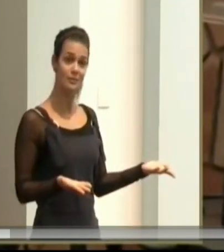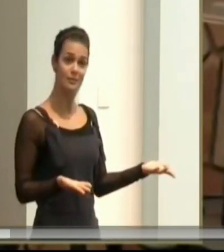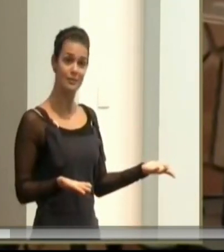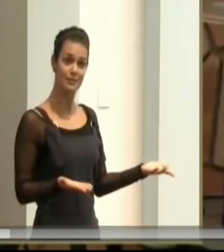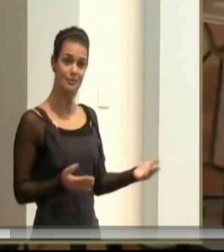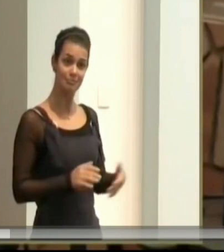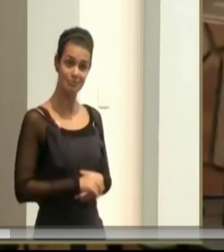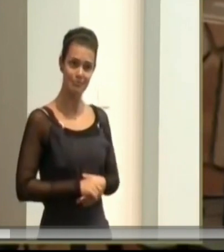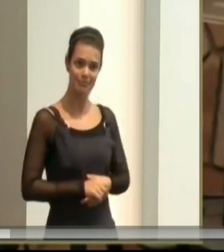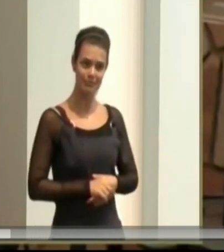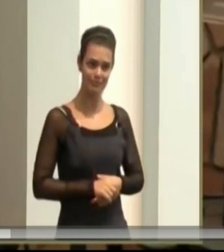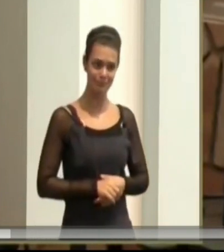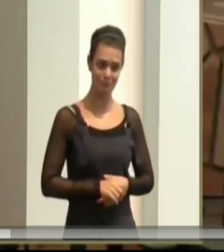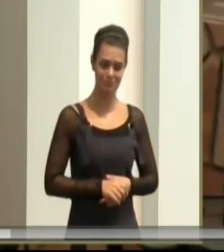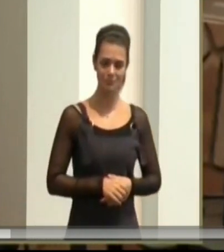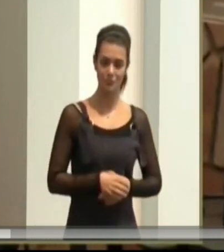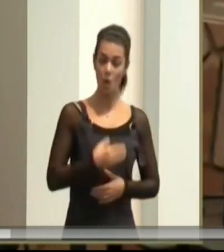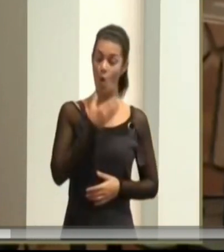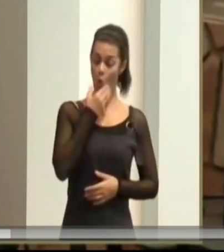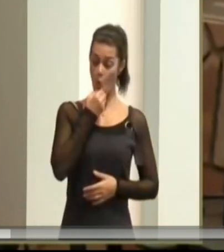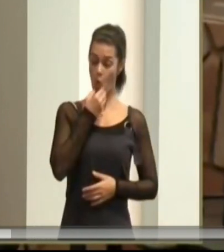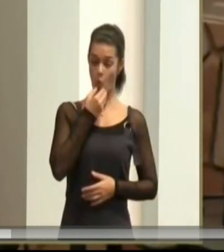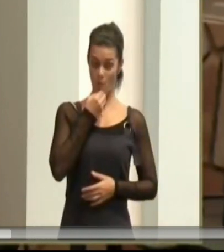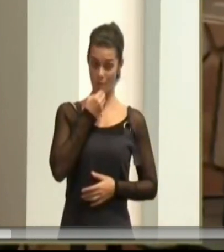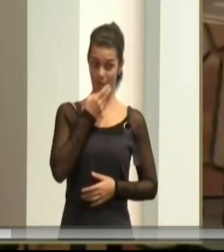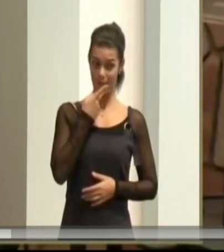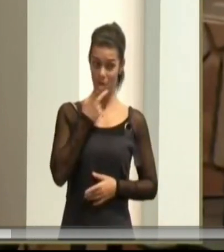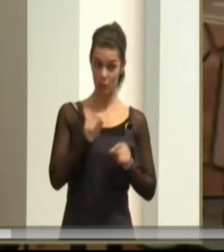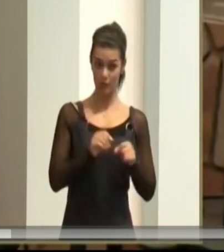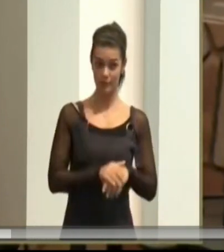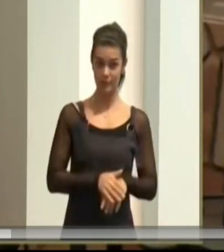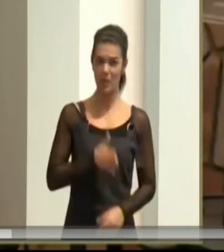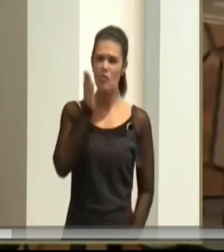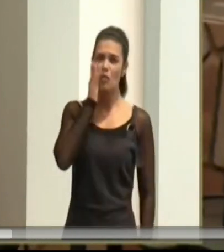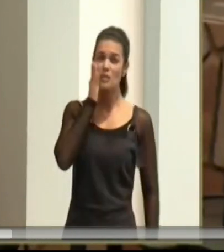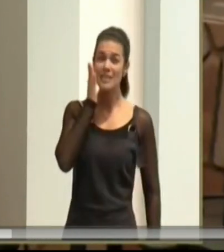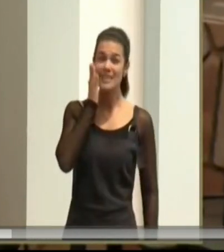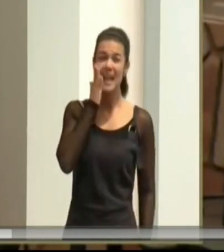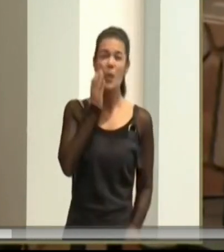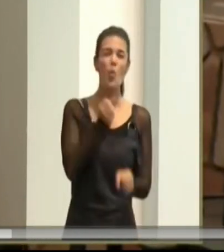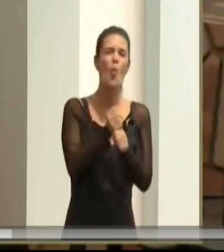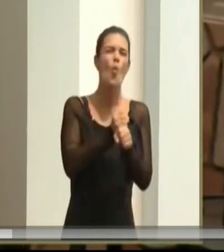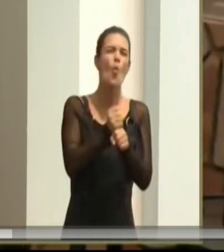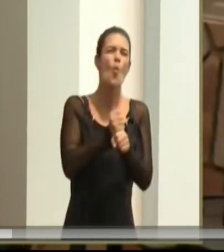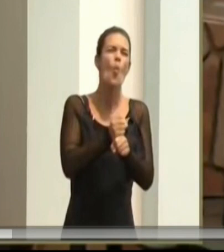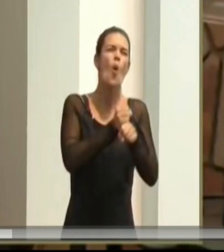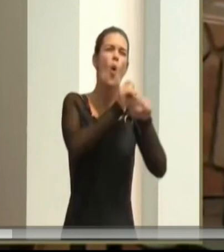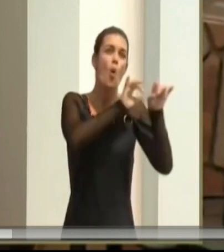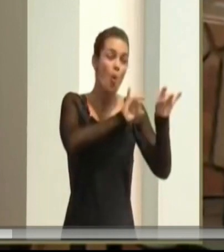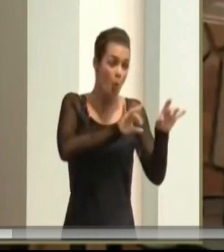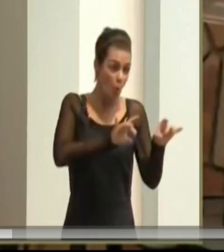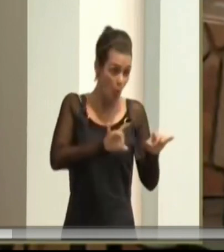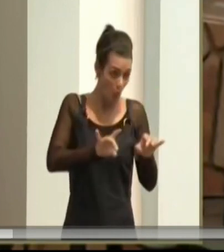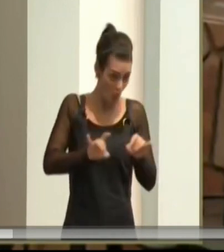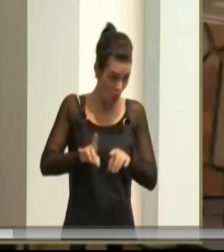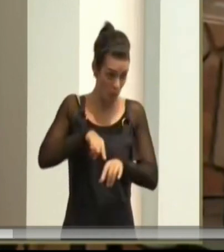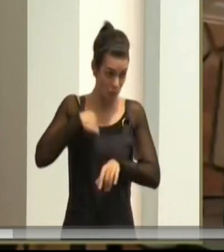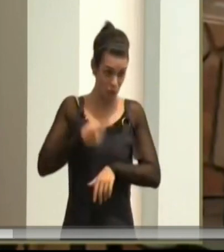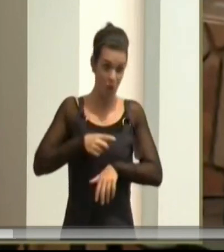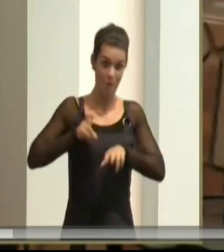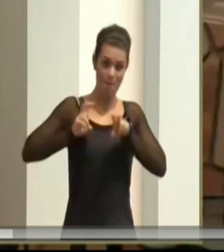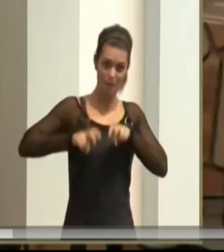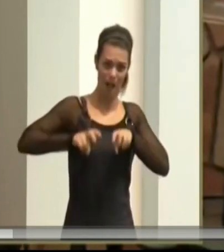disse: vocês sabem que todos os anos nós nos dirigimos a uma cidade para uma